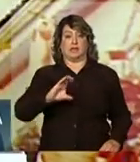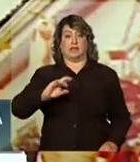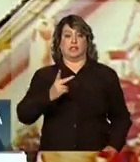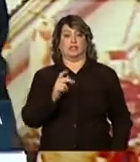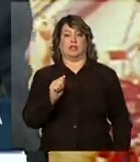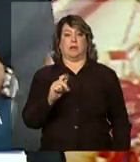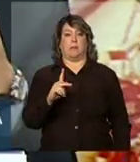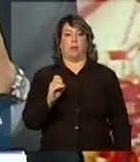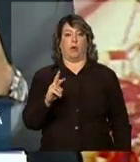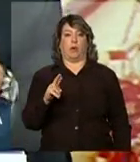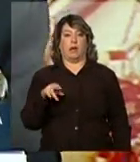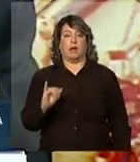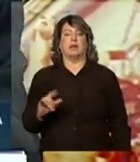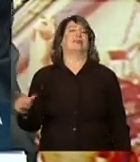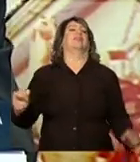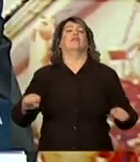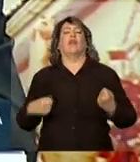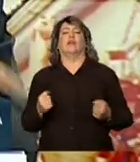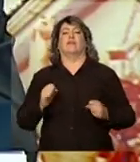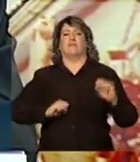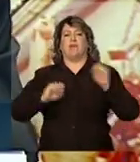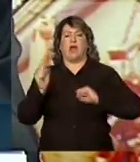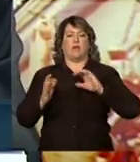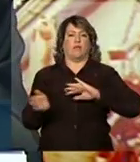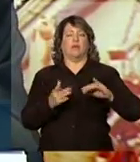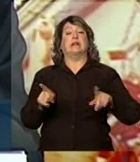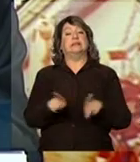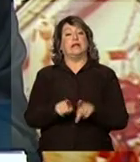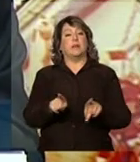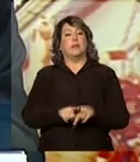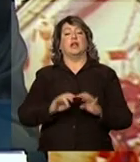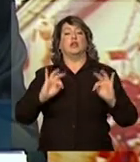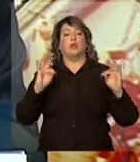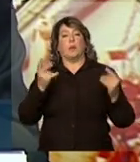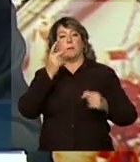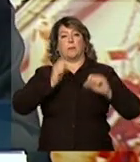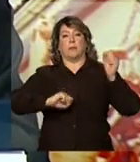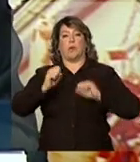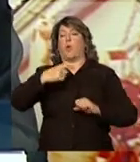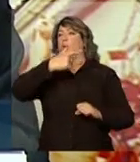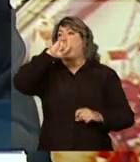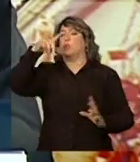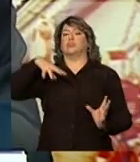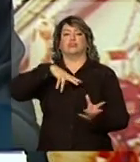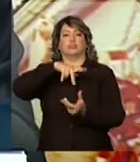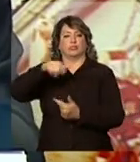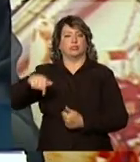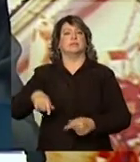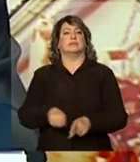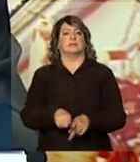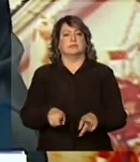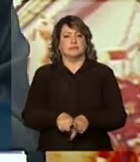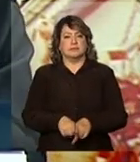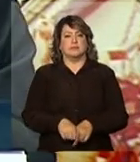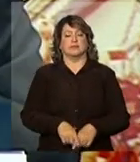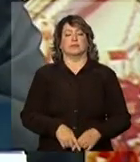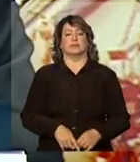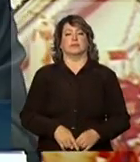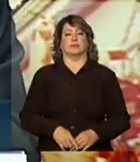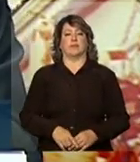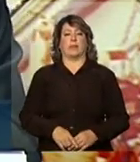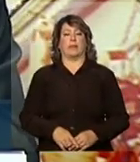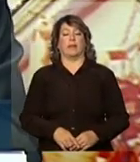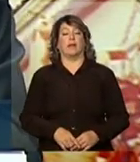um esforço de produção nacional, mas compramos também de todos os produtores mundiais, praticamente. E temos também aí uma...